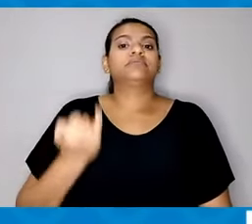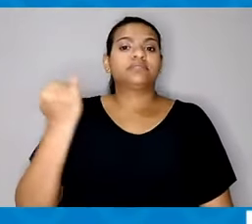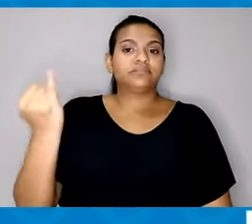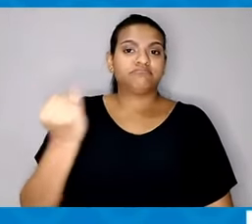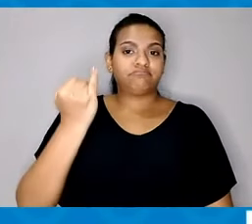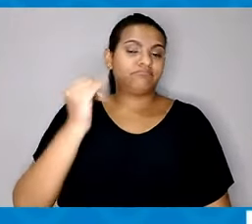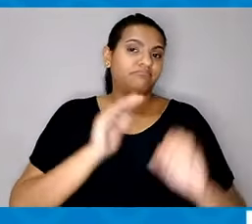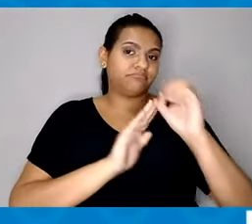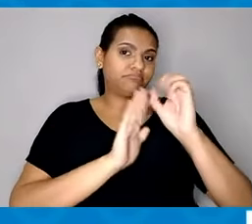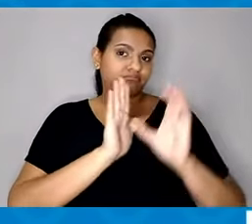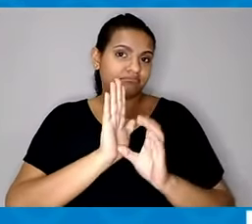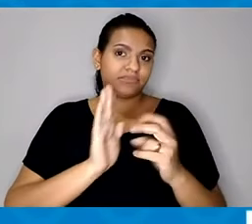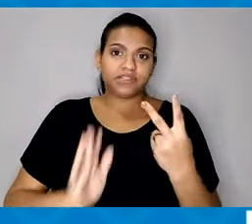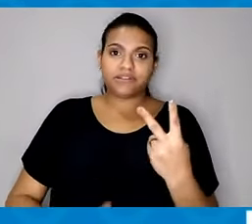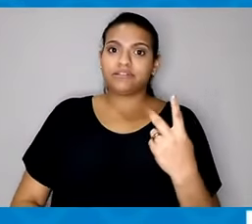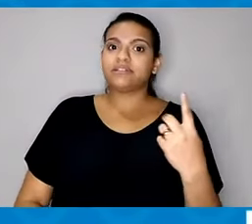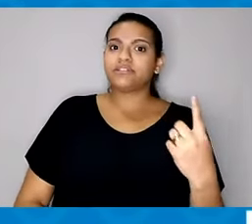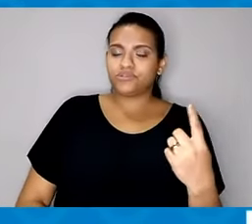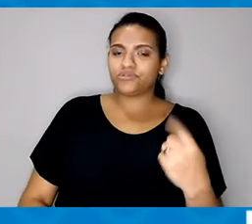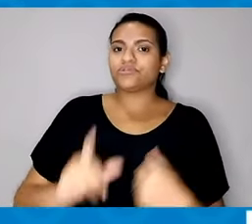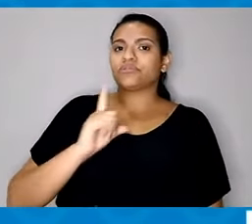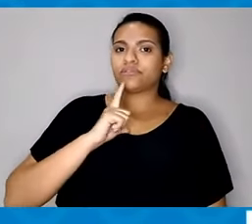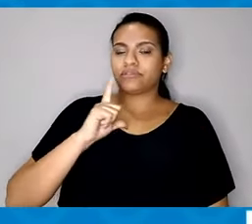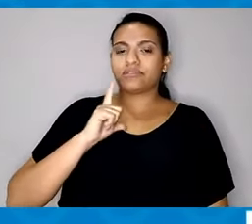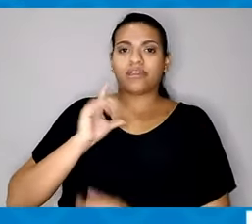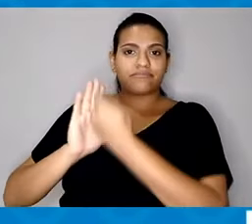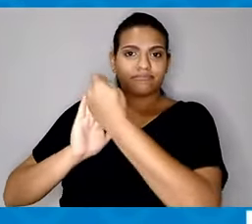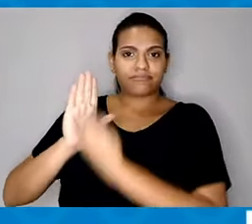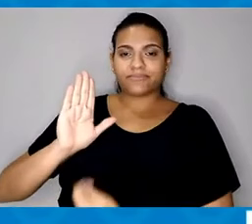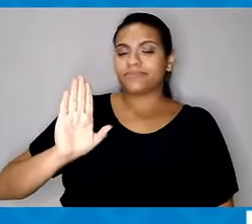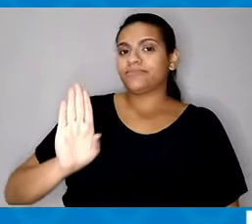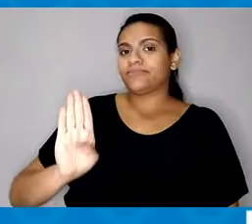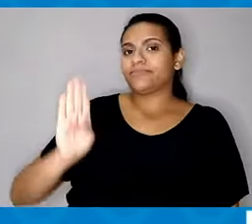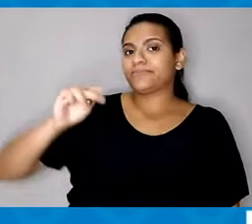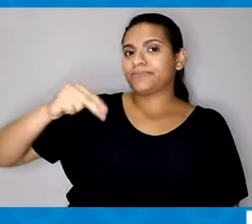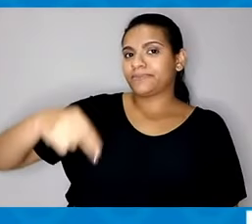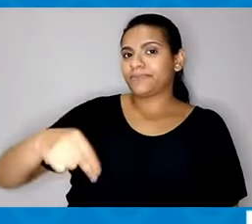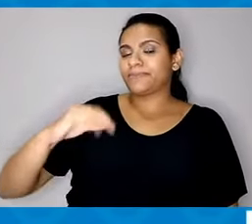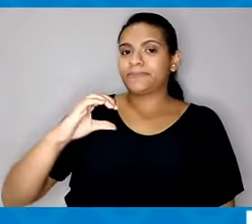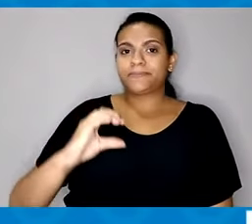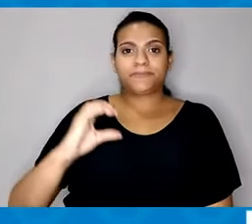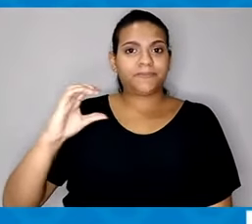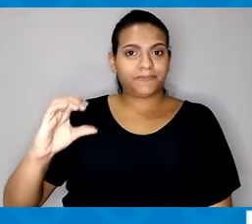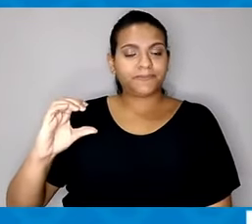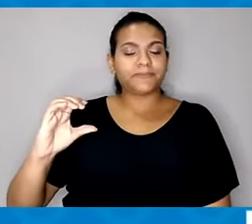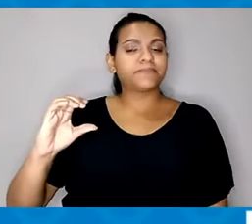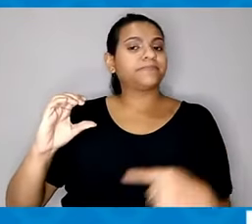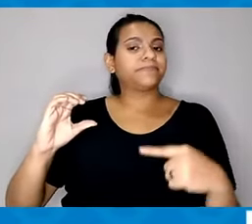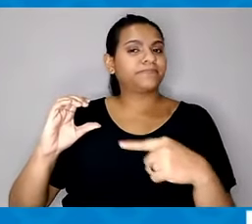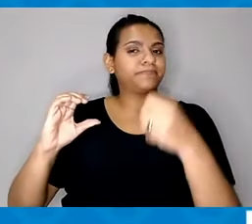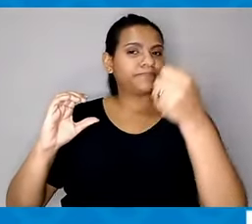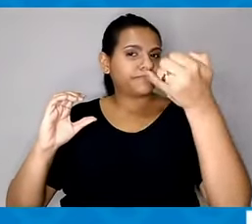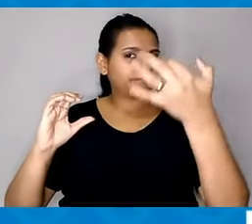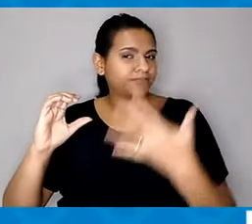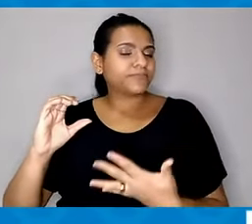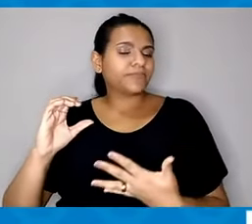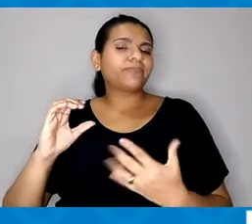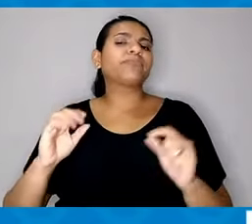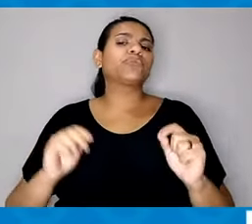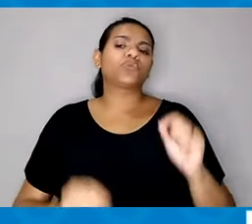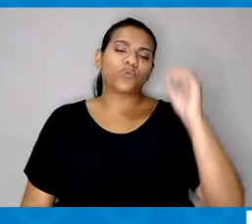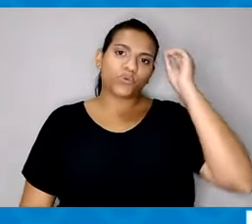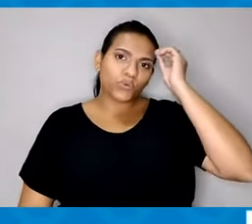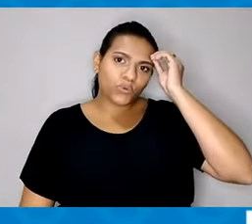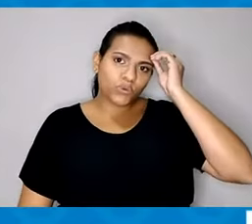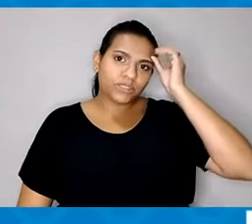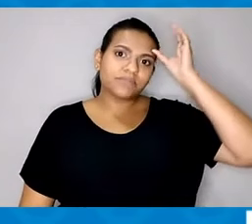destacadas pela BNCC, né? Pela Base Nacional Comum Curricular, integrando os conhecimentos, não é só um olhar,